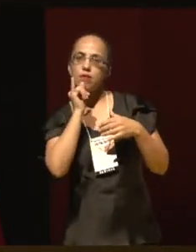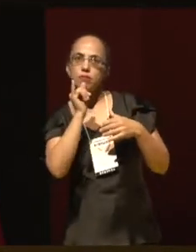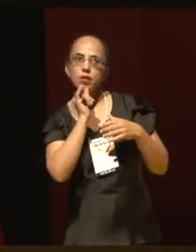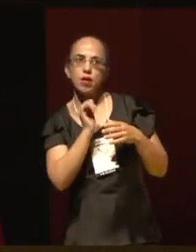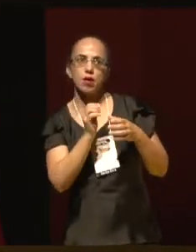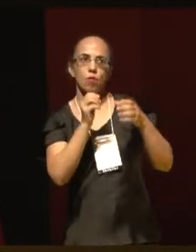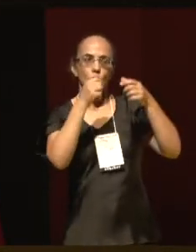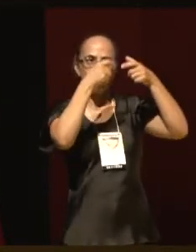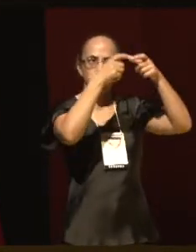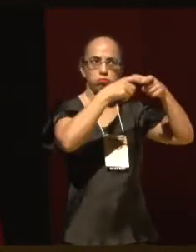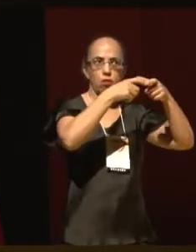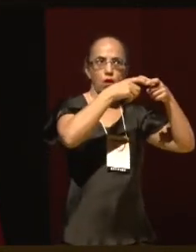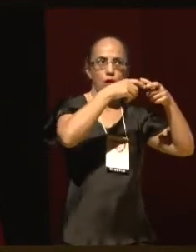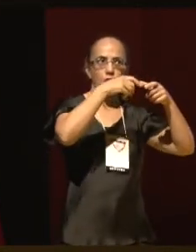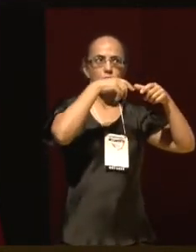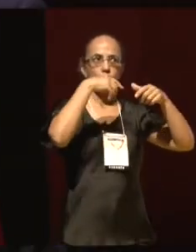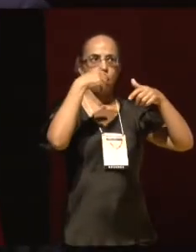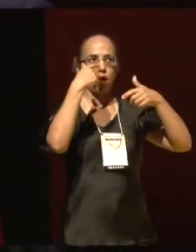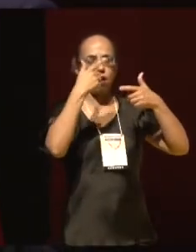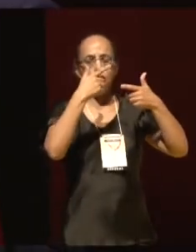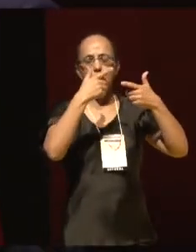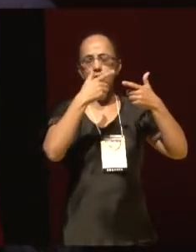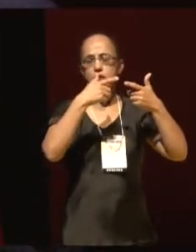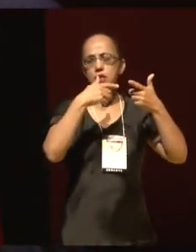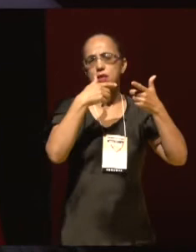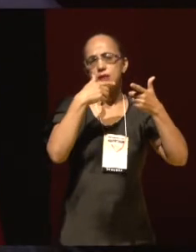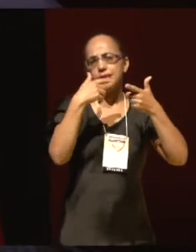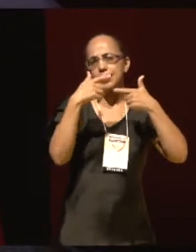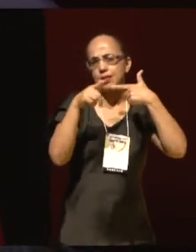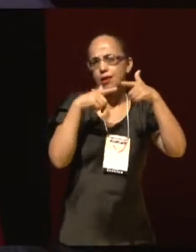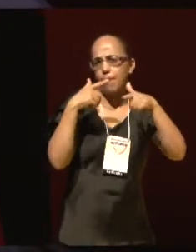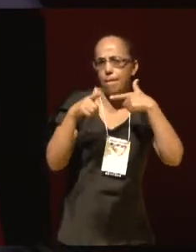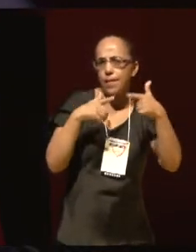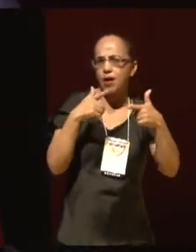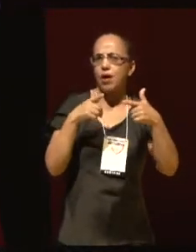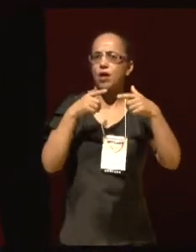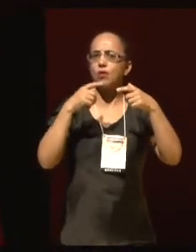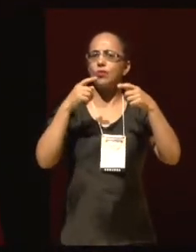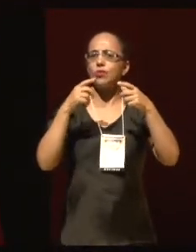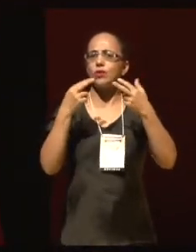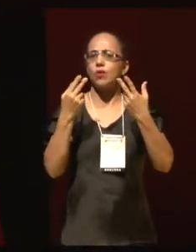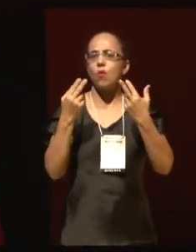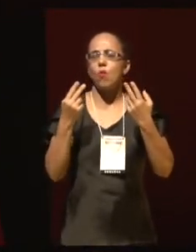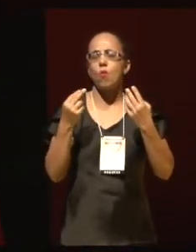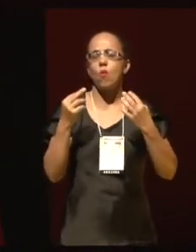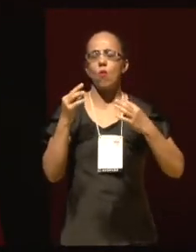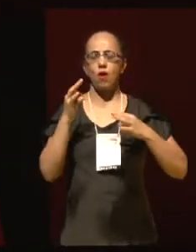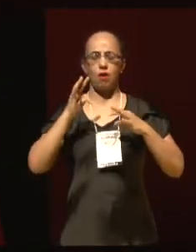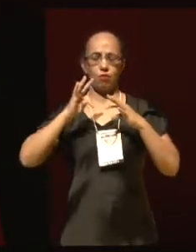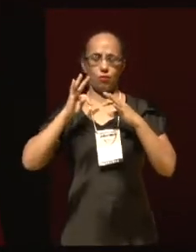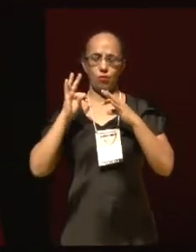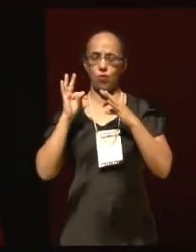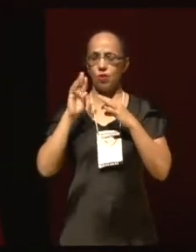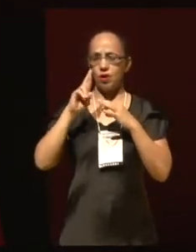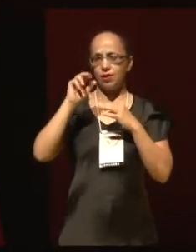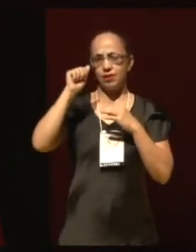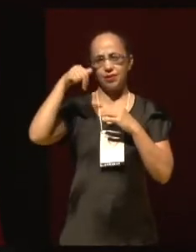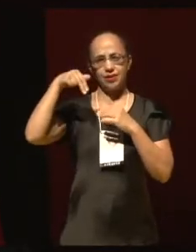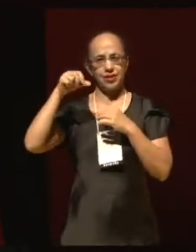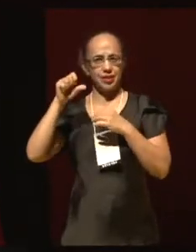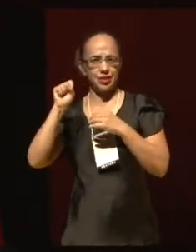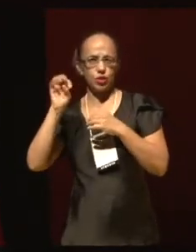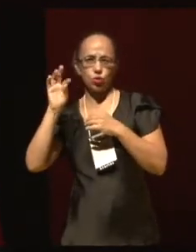No lei do trabalho, temos os transtornos psicóticos. Como são os transtornos psicóticos? Uma pessoa que está